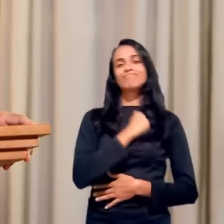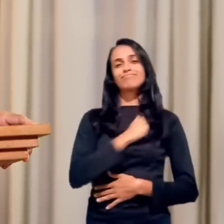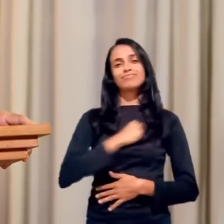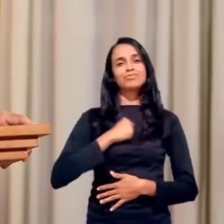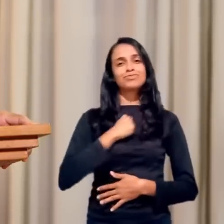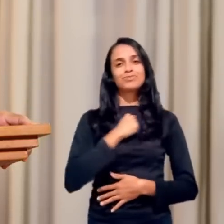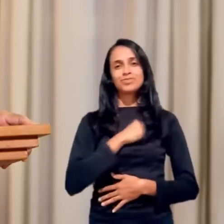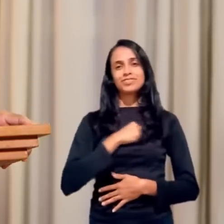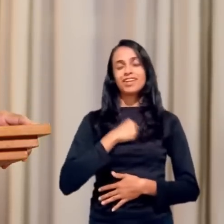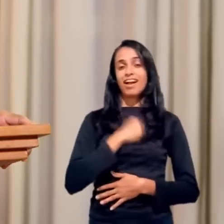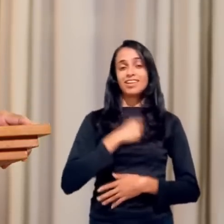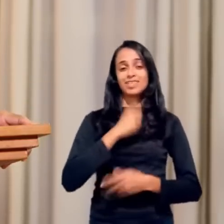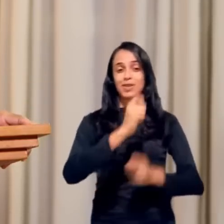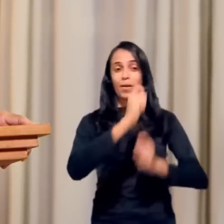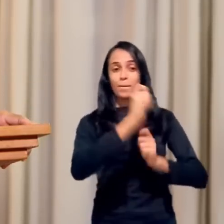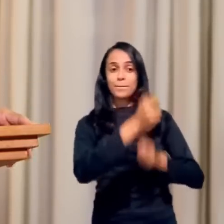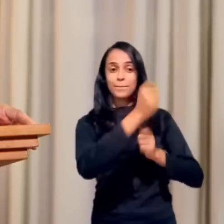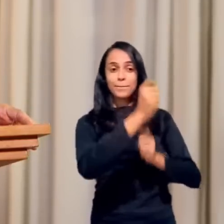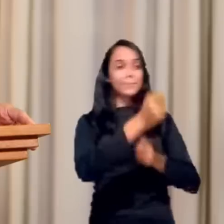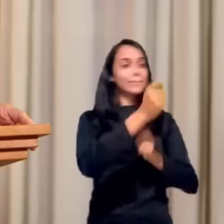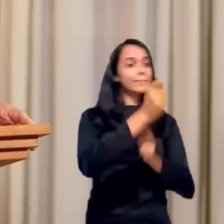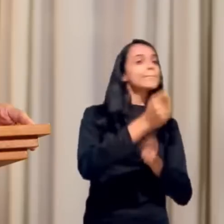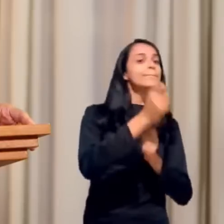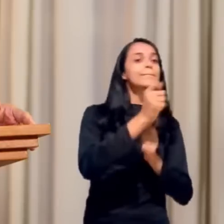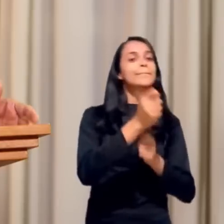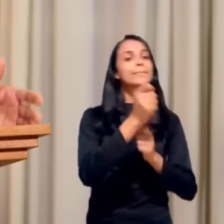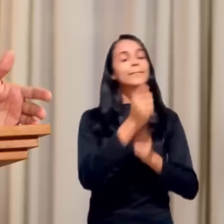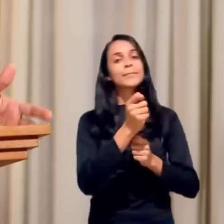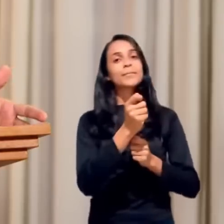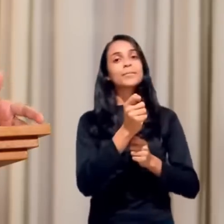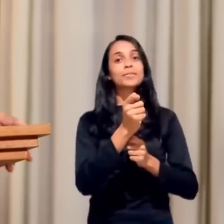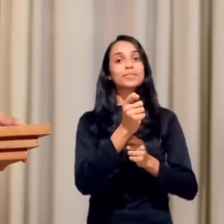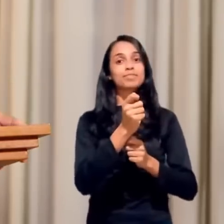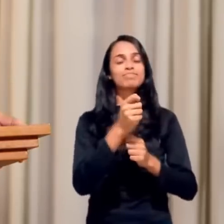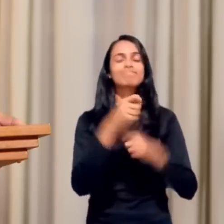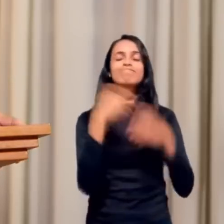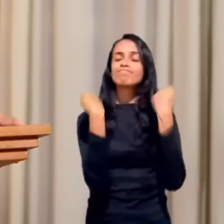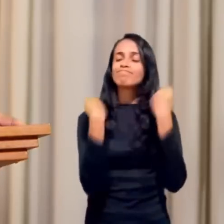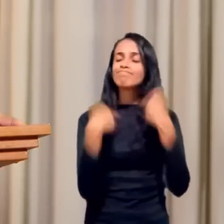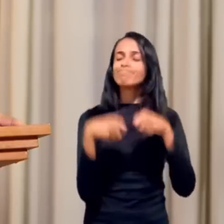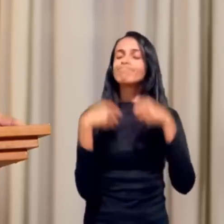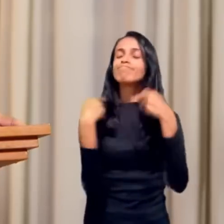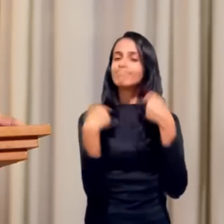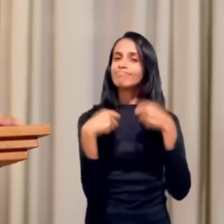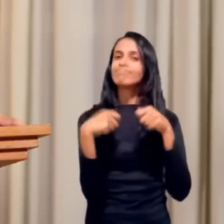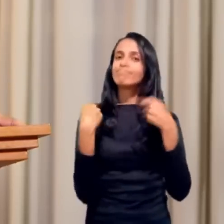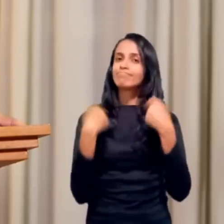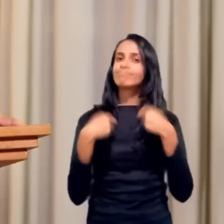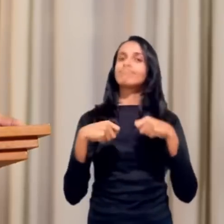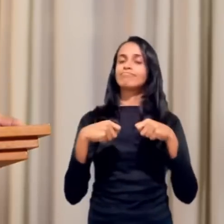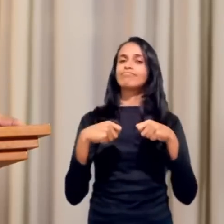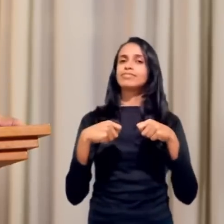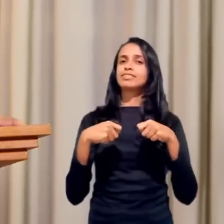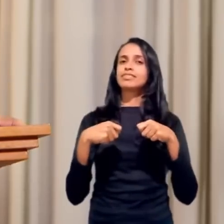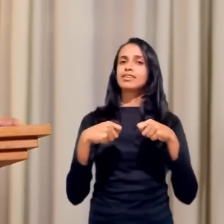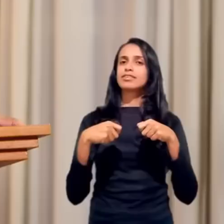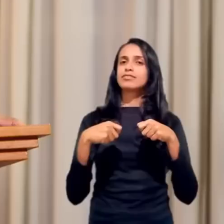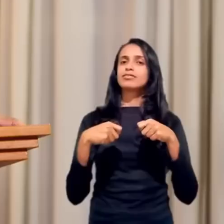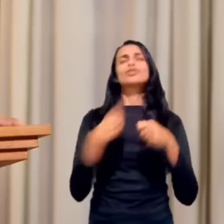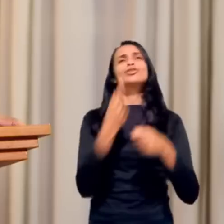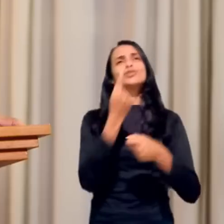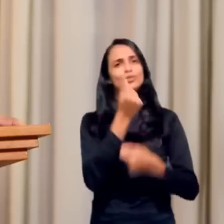pescas. De fato, eles estavam precisando de alguns recursos,